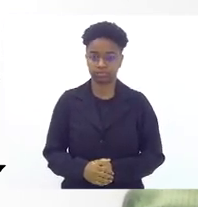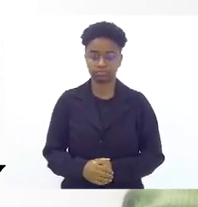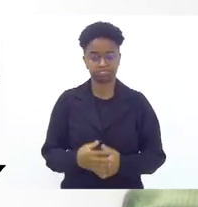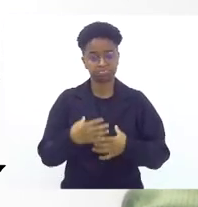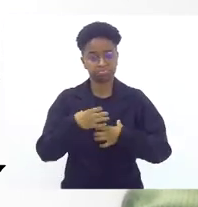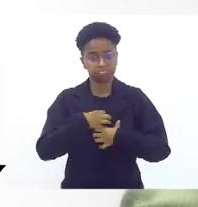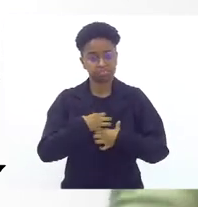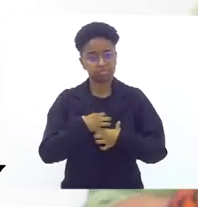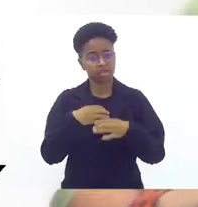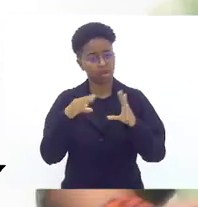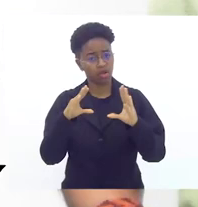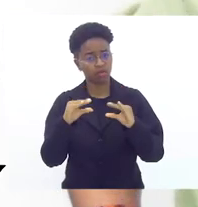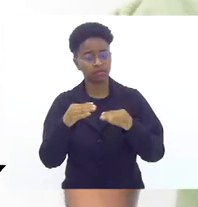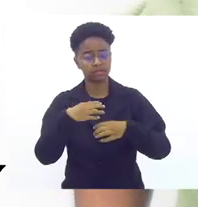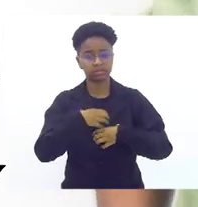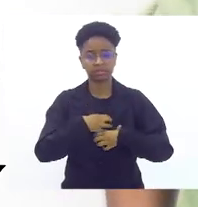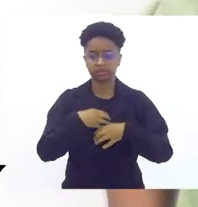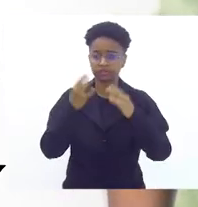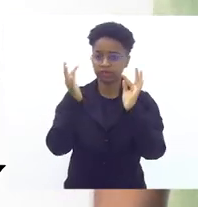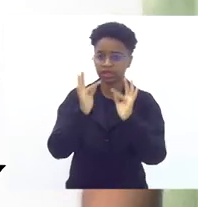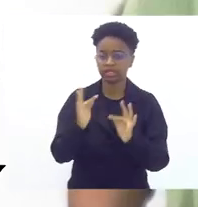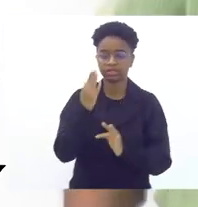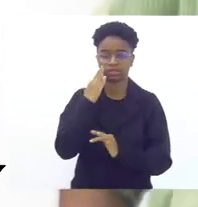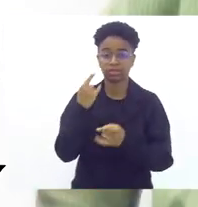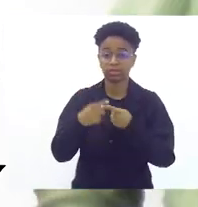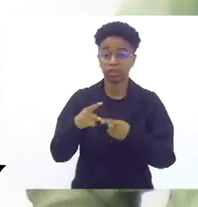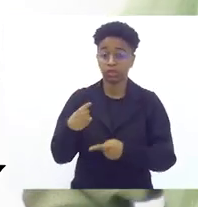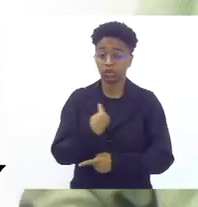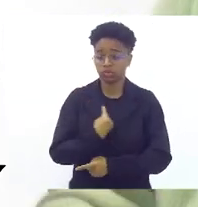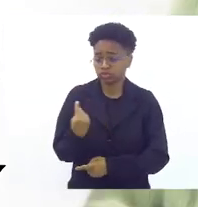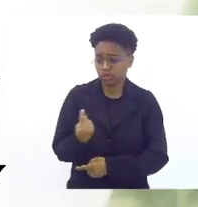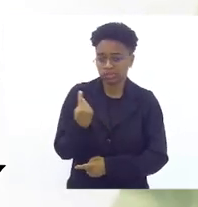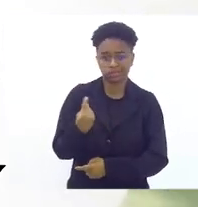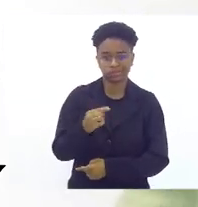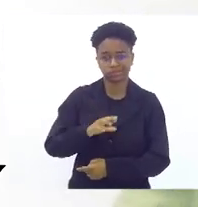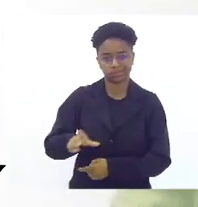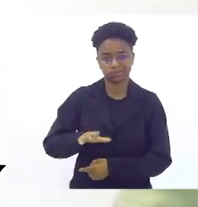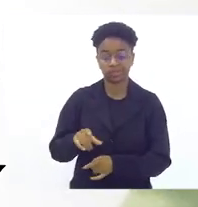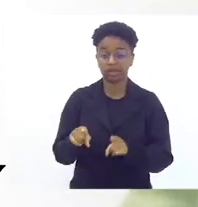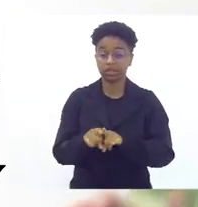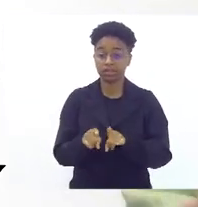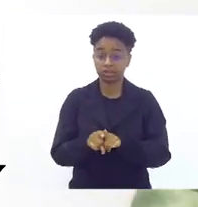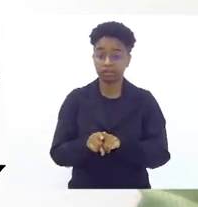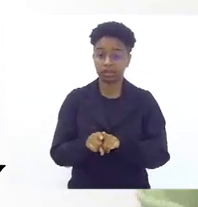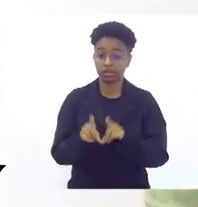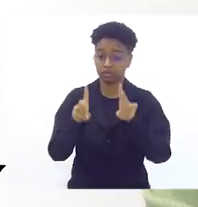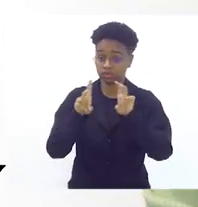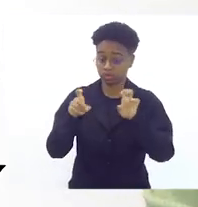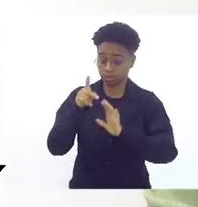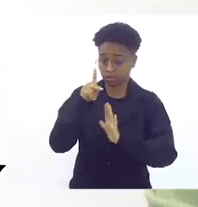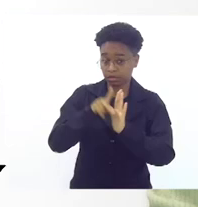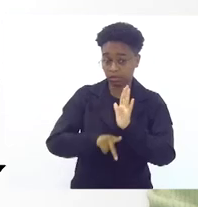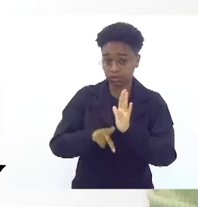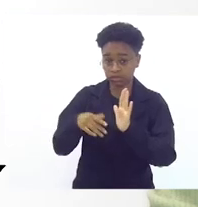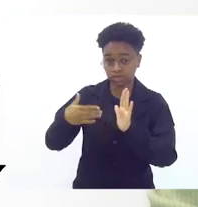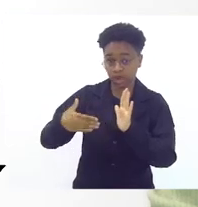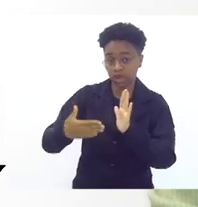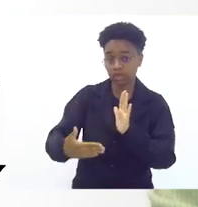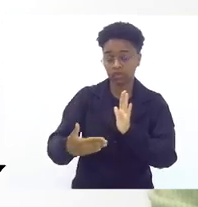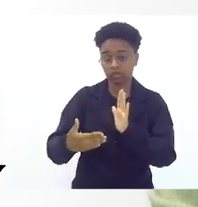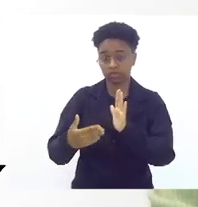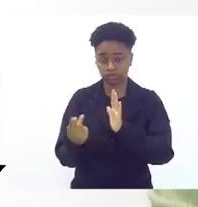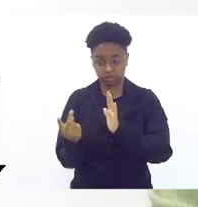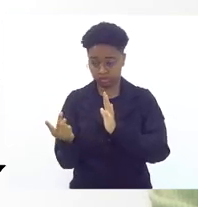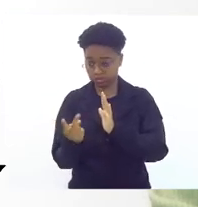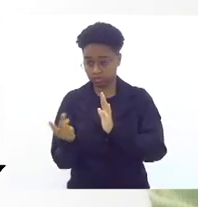reconfortante nós sabemos que nós não estamos sozinhos e em particular sobre esse processo Mickey e Luiz